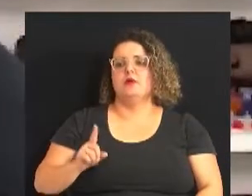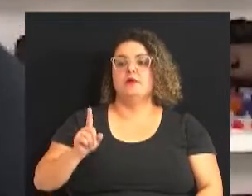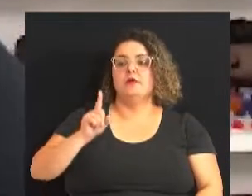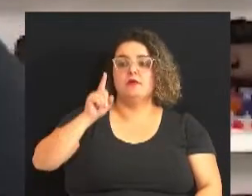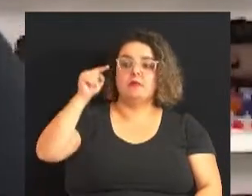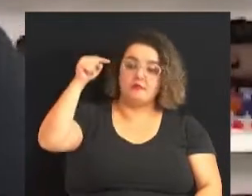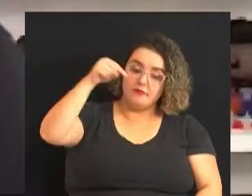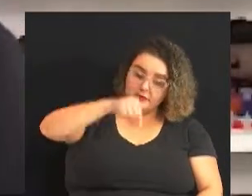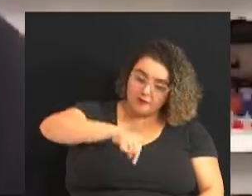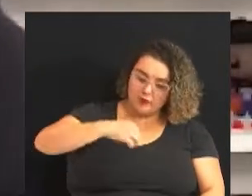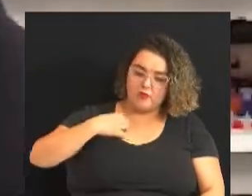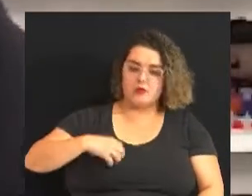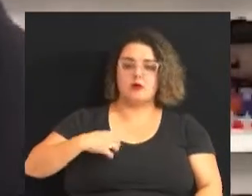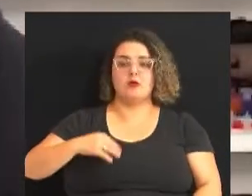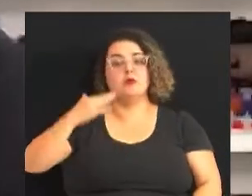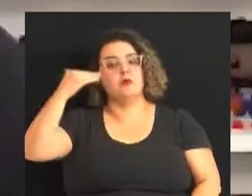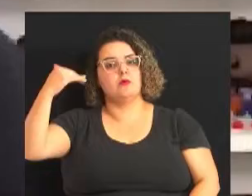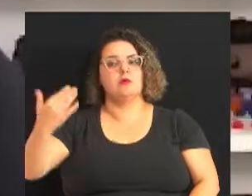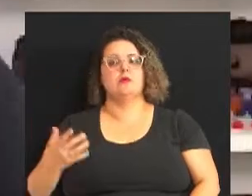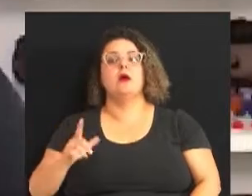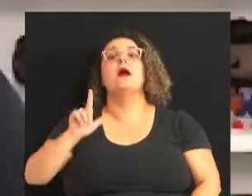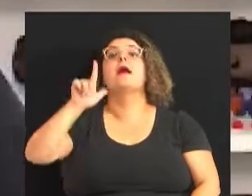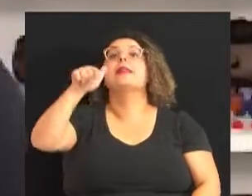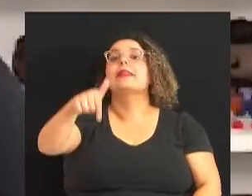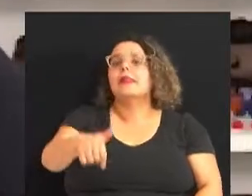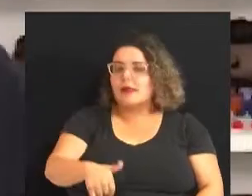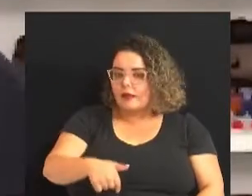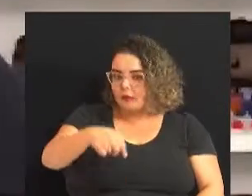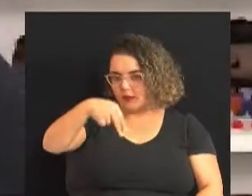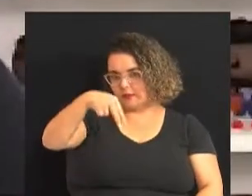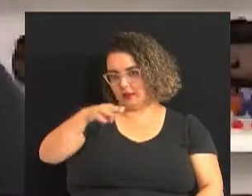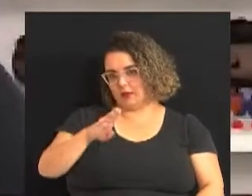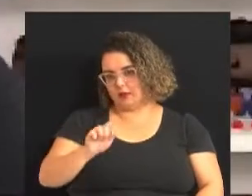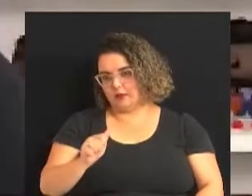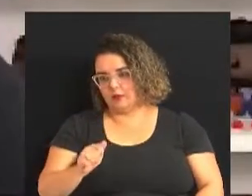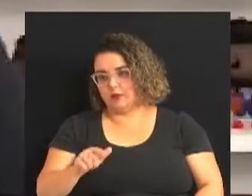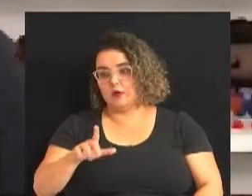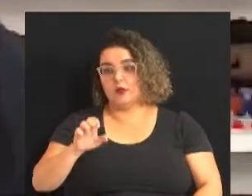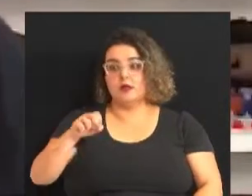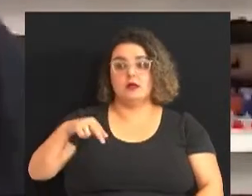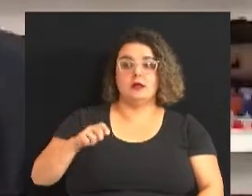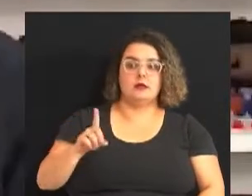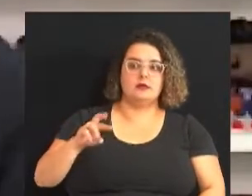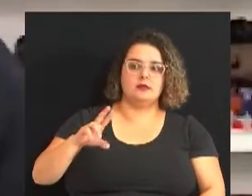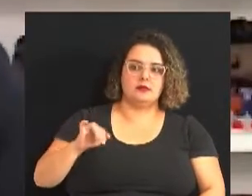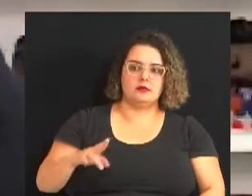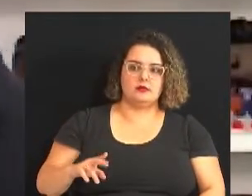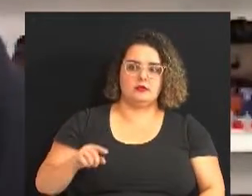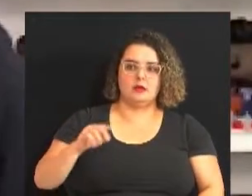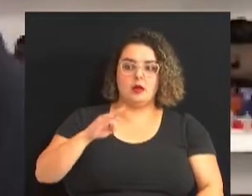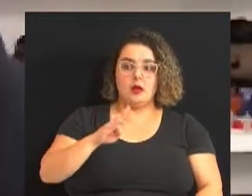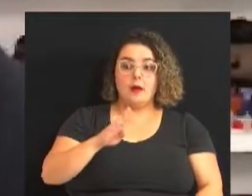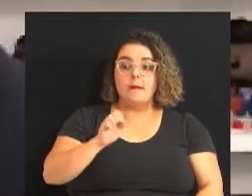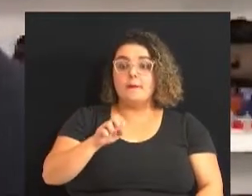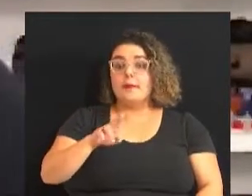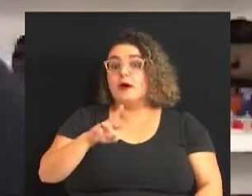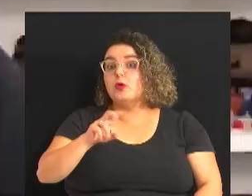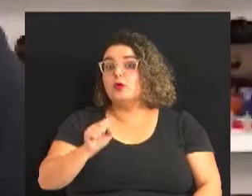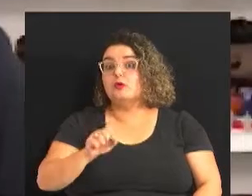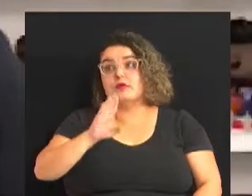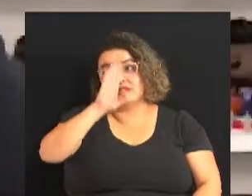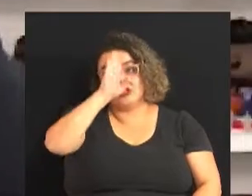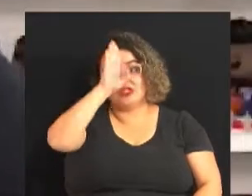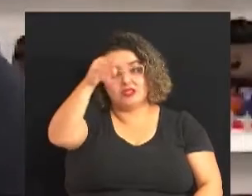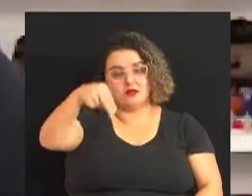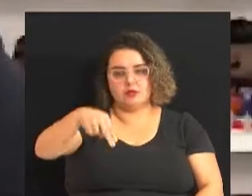com status e só depois que ele vai para a NBA, entendeu? O Leandrinho, ele vai direto do Bauru para a NBA. É muito